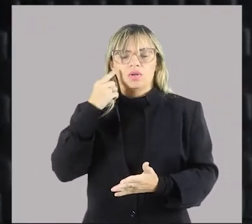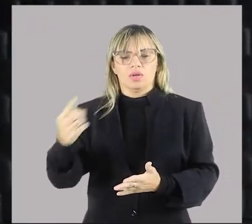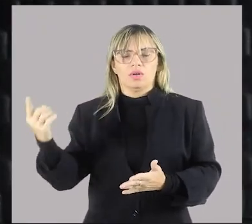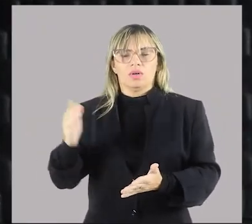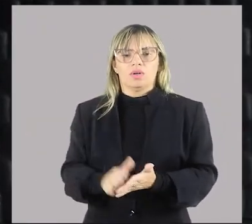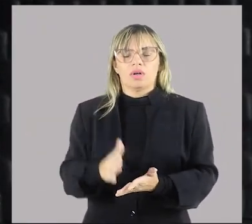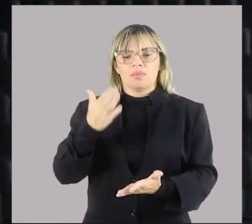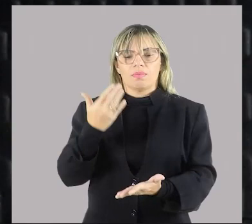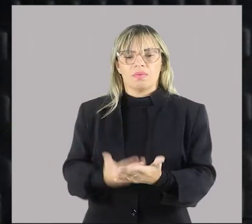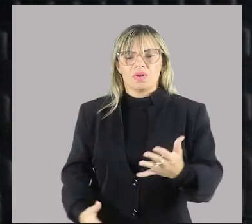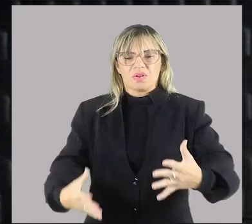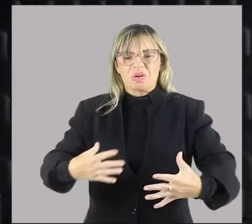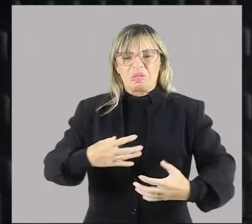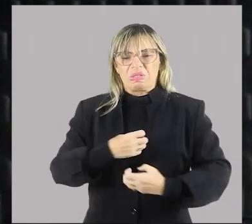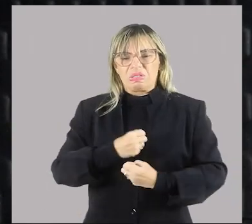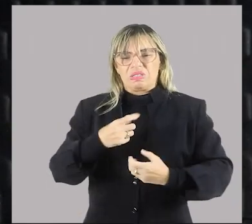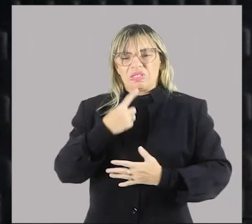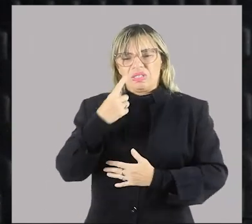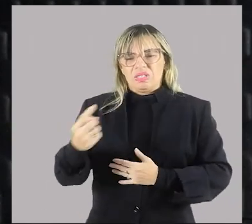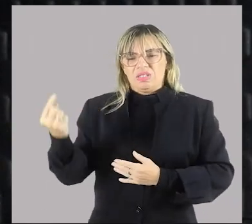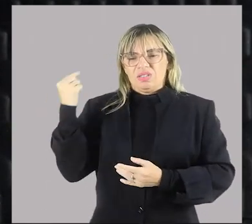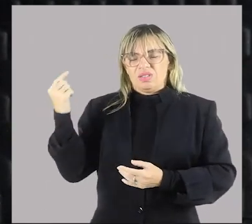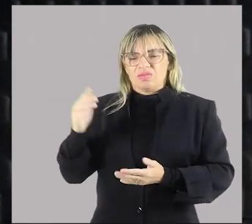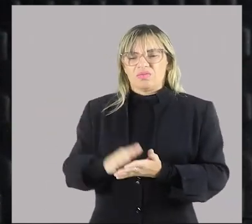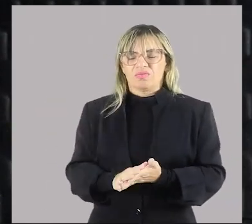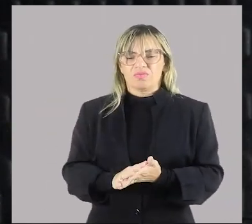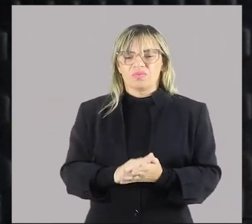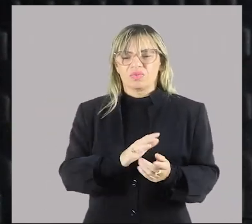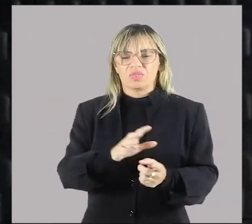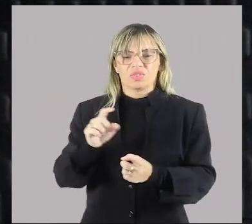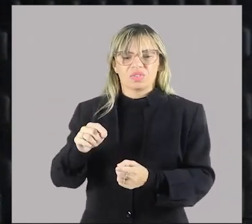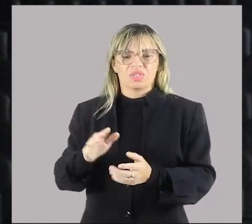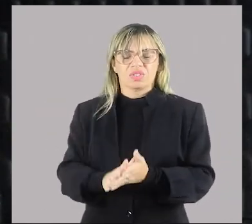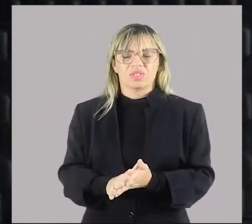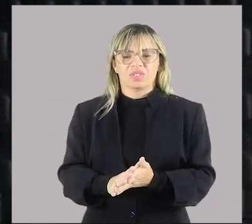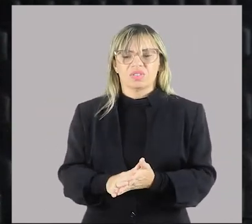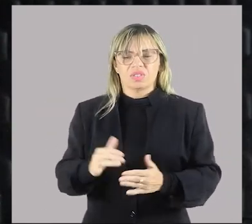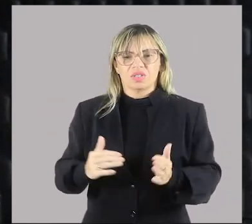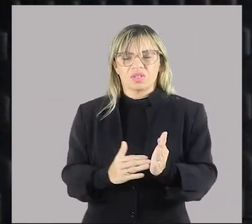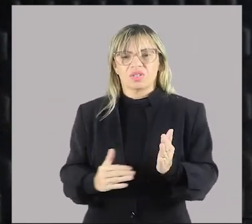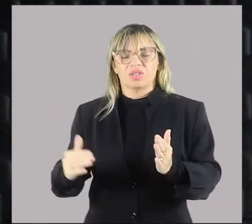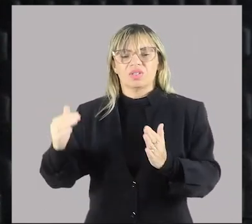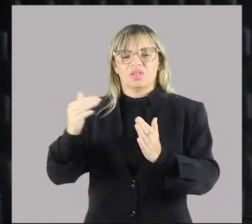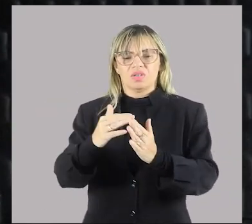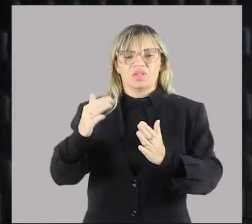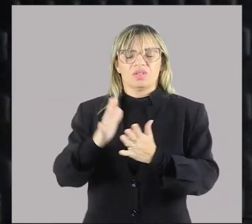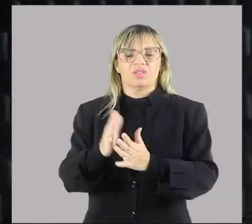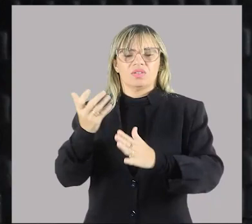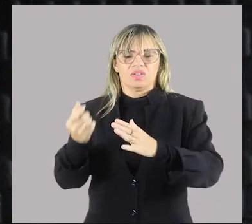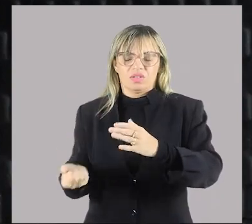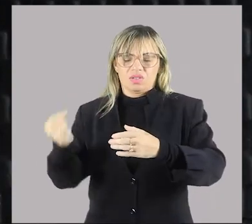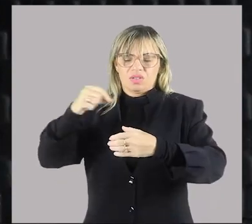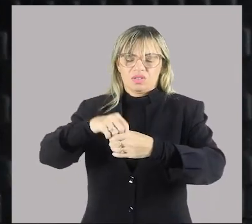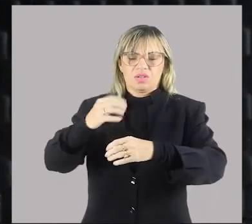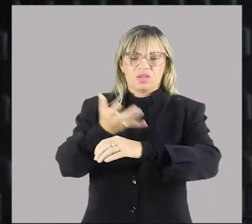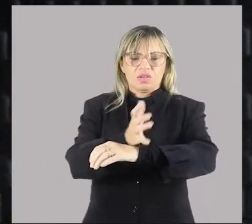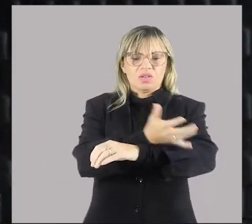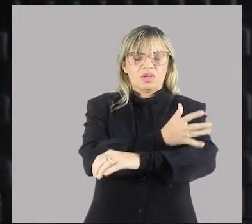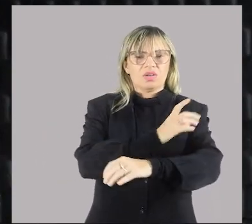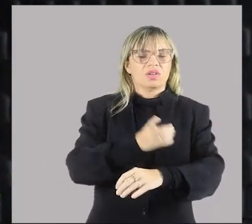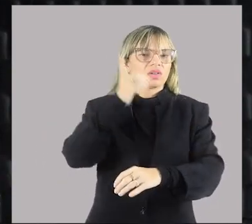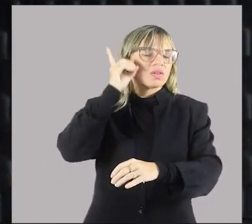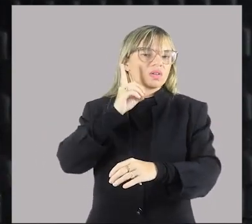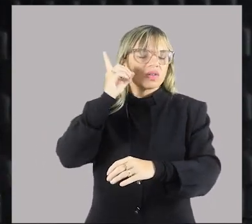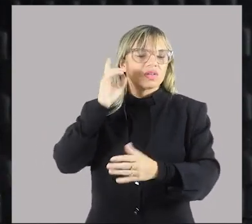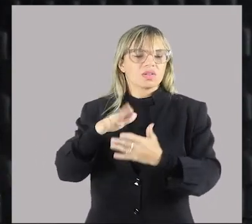da depressão, com reflexo das grandes plantações, de 27 a 28. Então ele está falando que a superprodução nos Estados Unidos